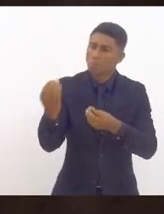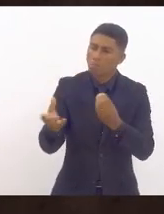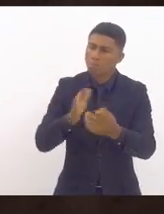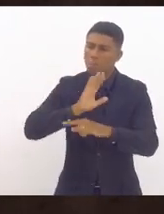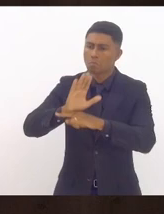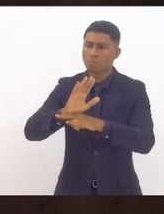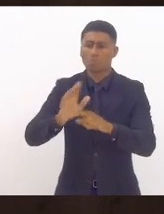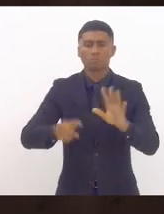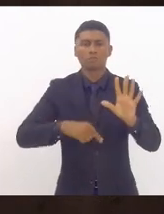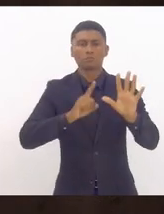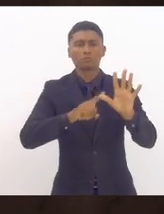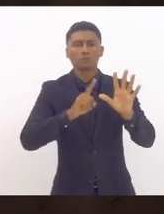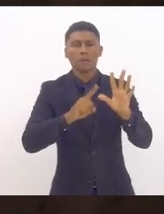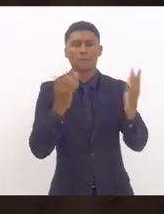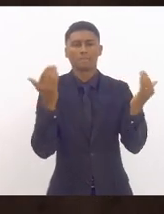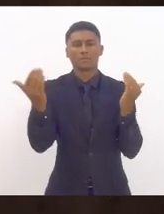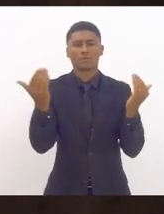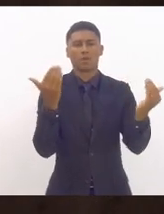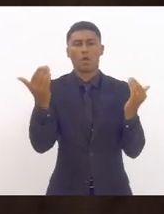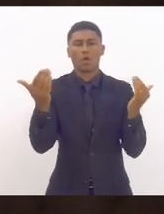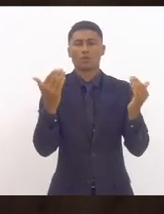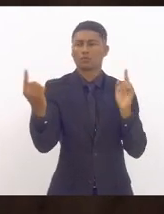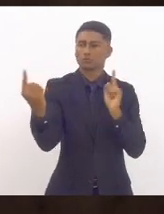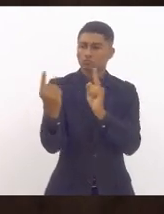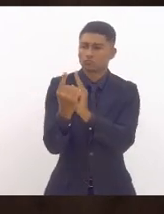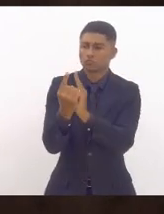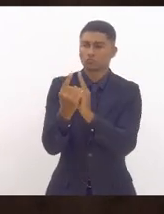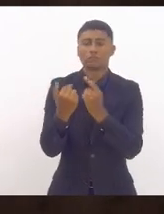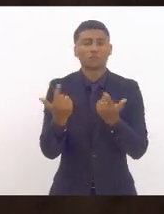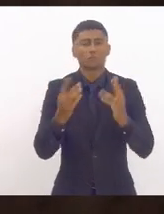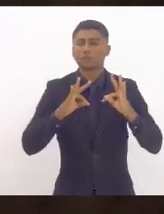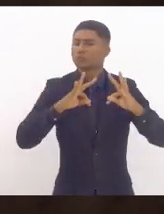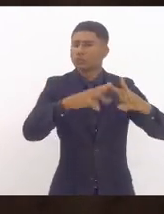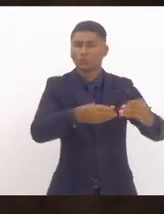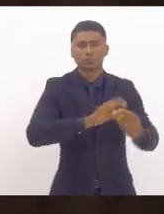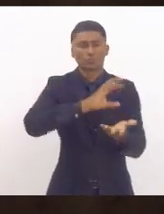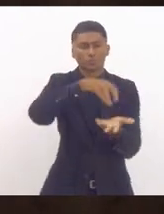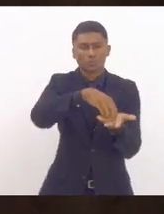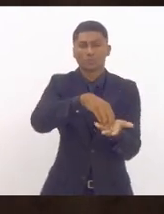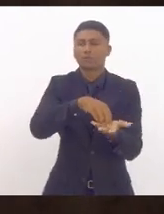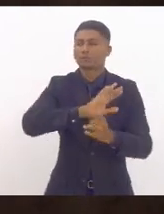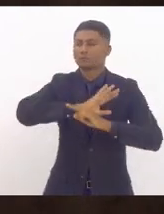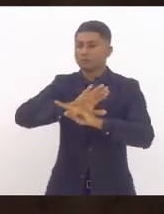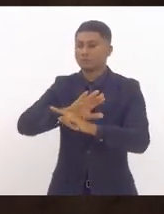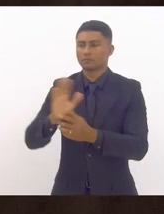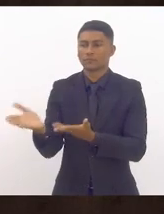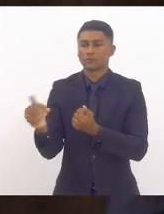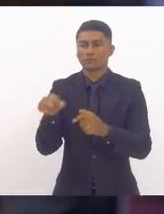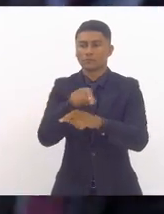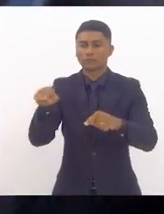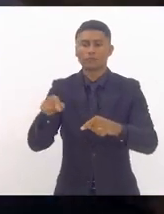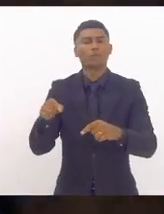psicológico, tudo o que os jovens precisam para ter ali o desempenho e a desenvoltura